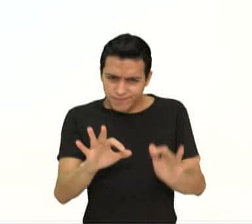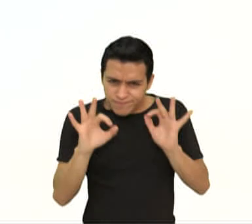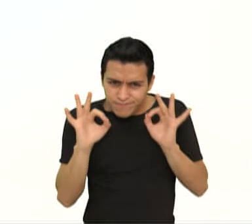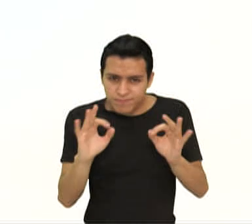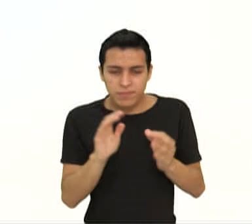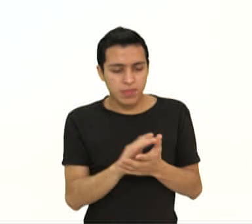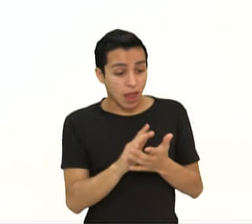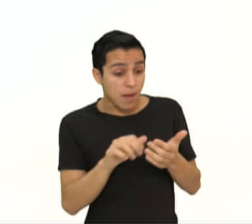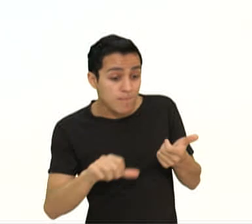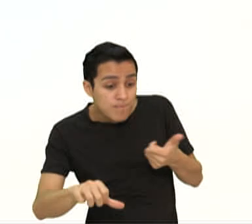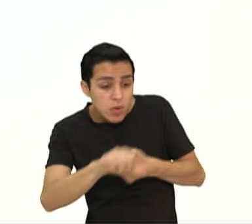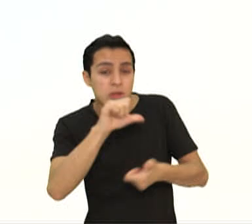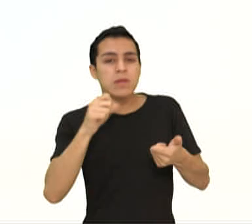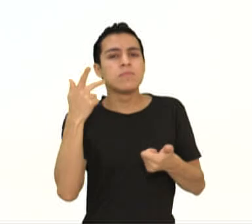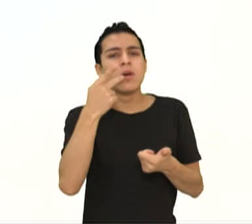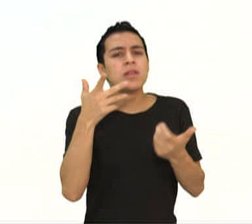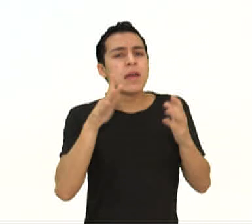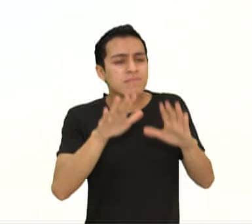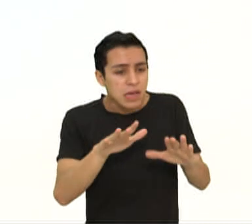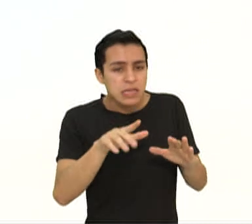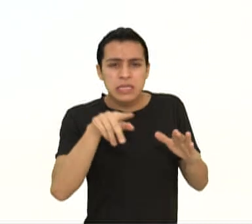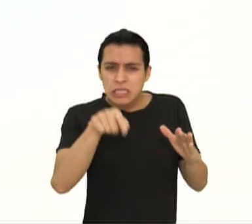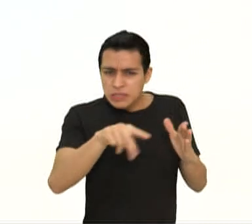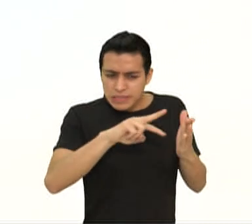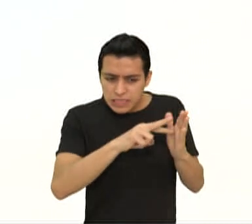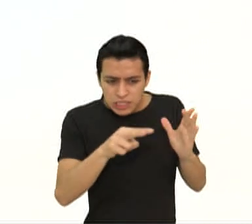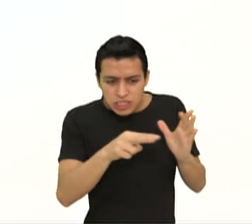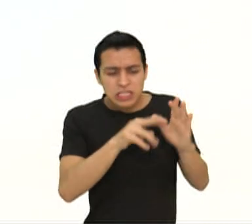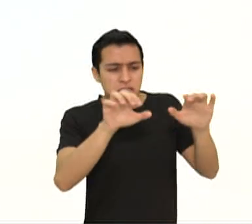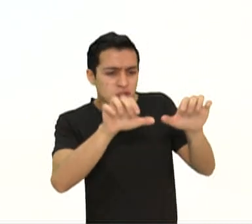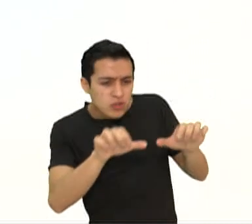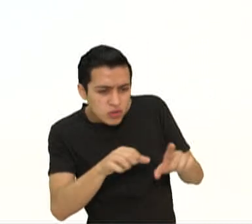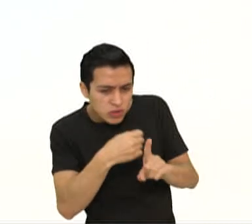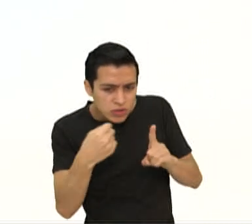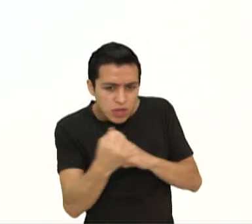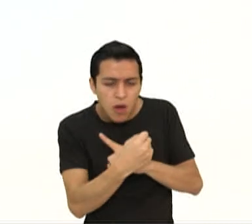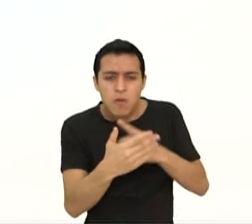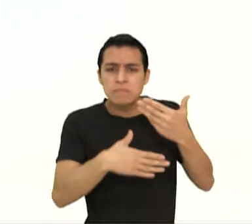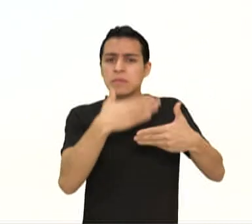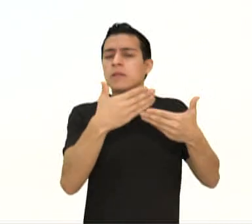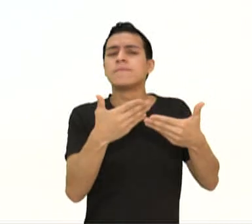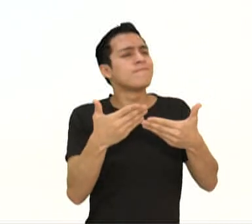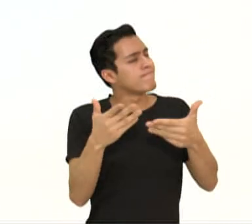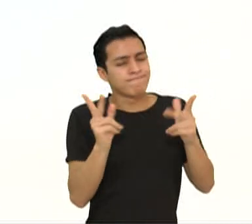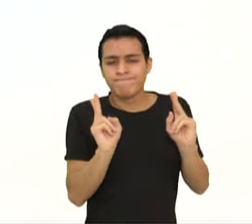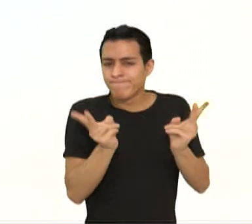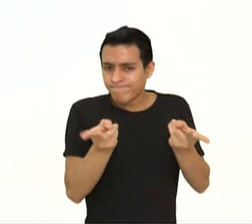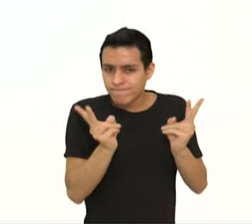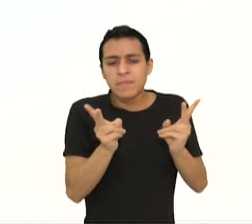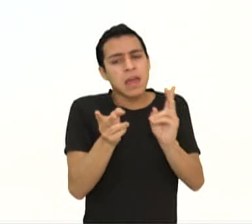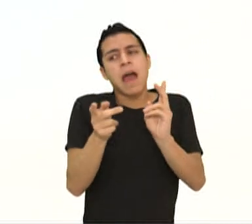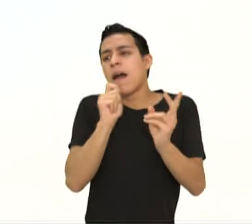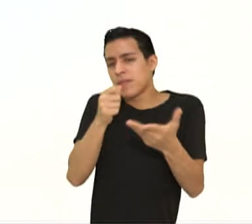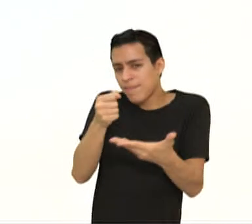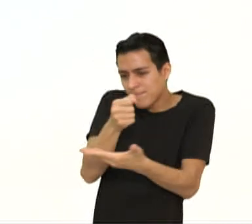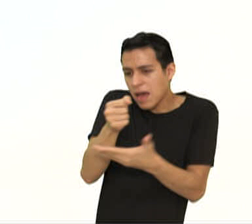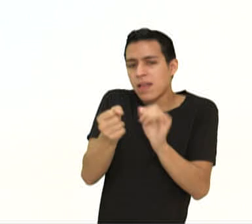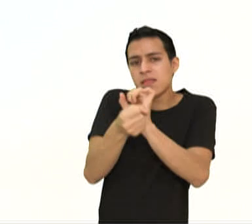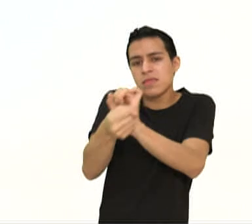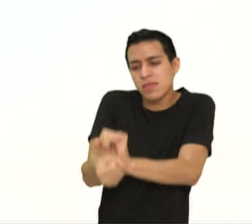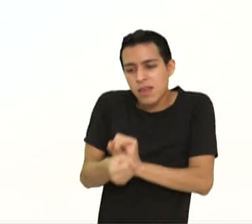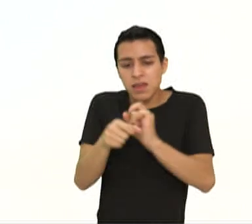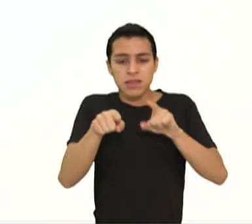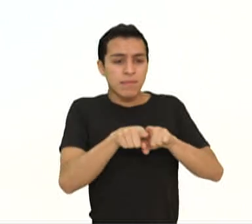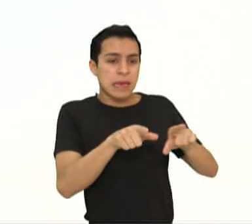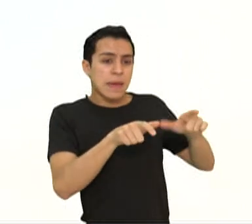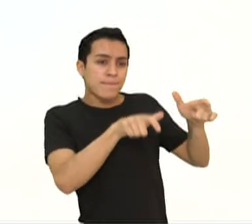política, porém isso não resultou em uma mudança na estrutura social brasileira, baseada na escravidão e na grande